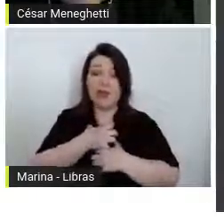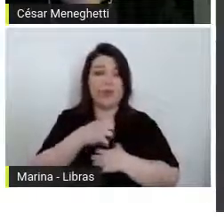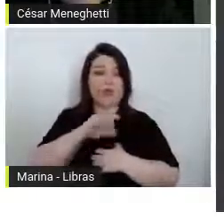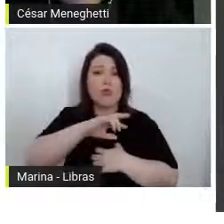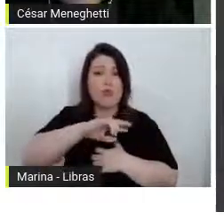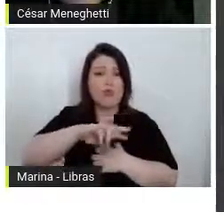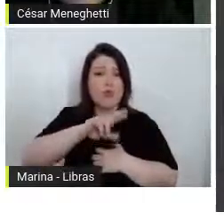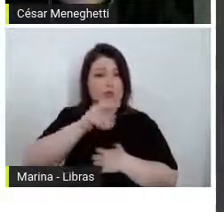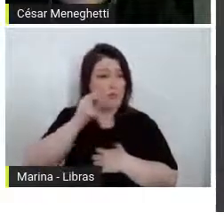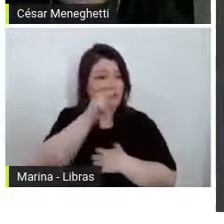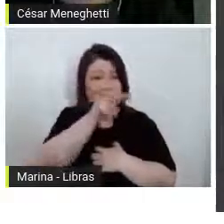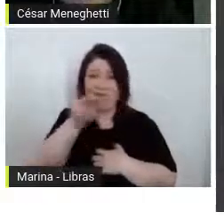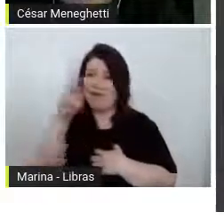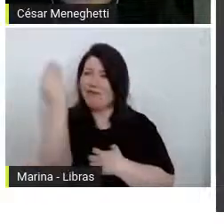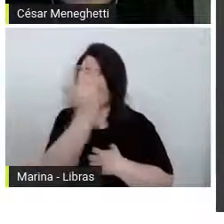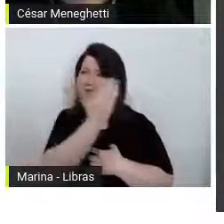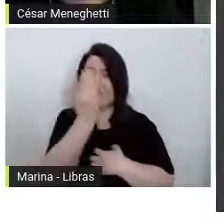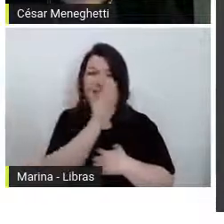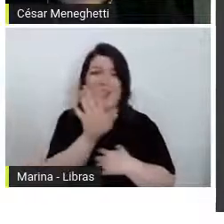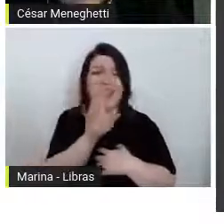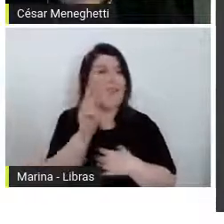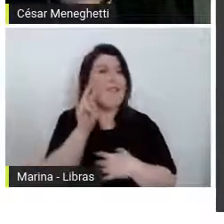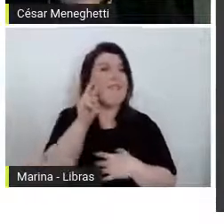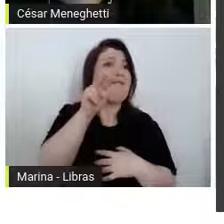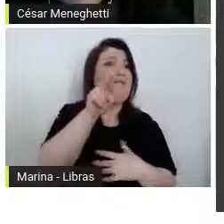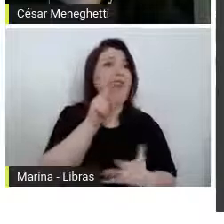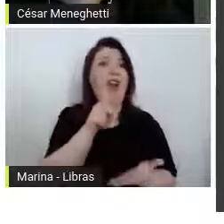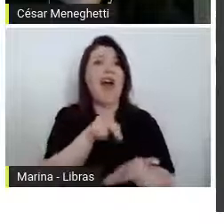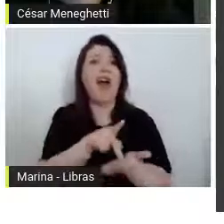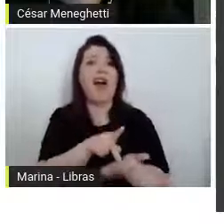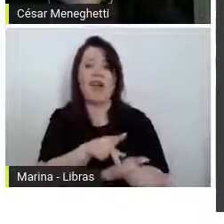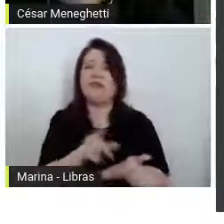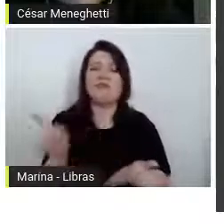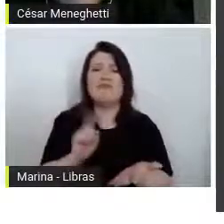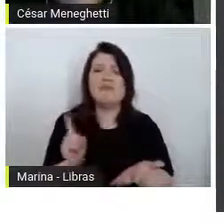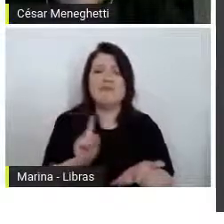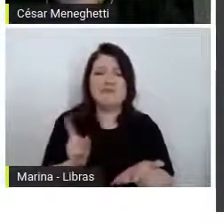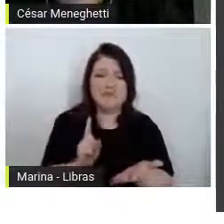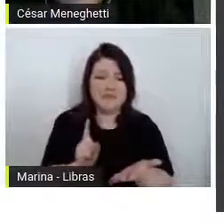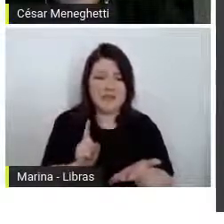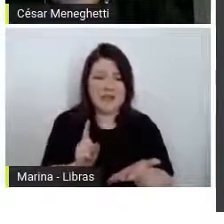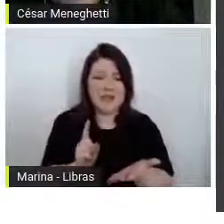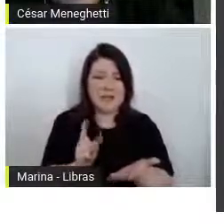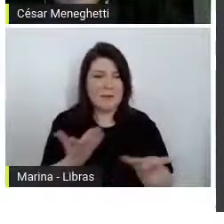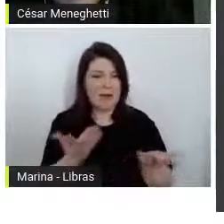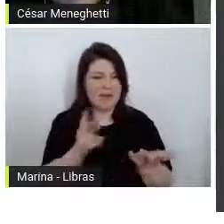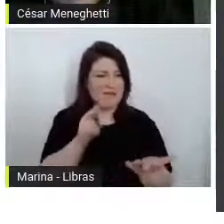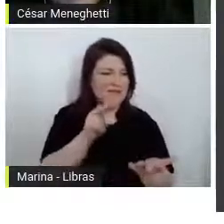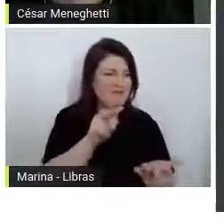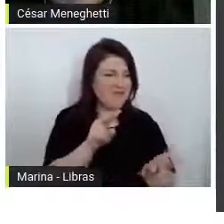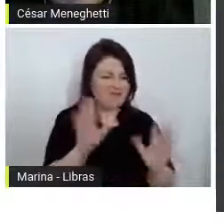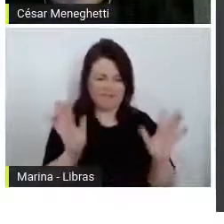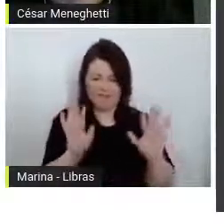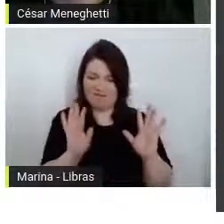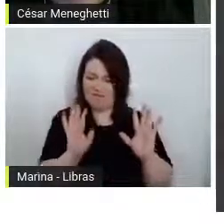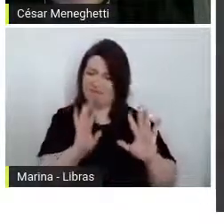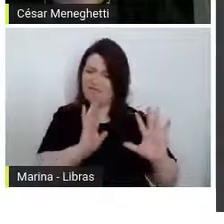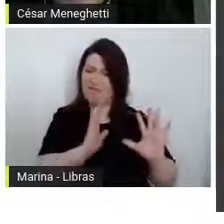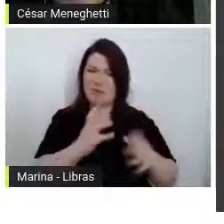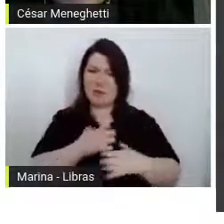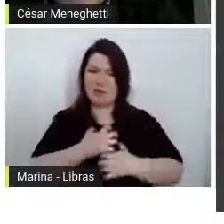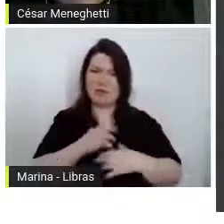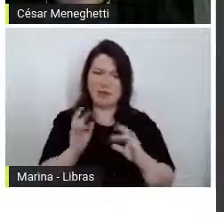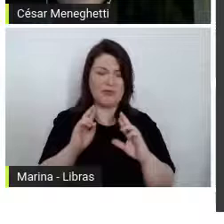muito, eles olham a realidade, mas muitas vezes não se desegoificam de uma maneira suficiente.